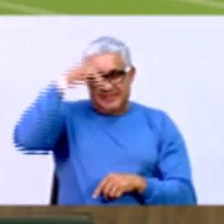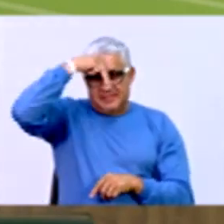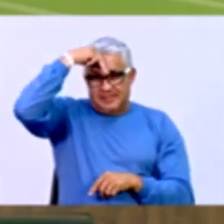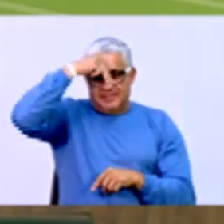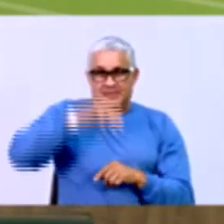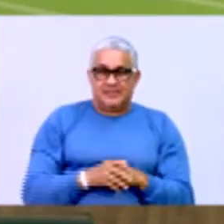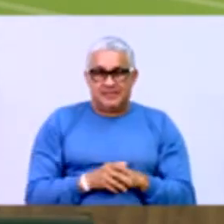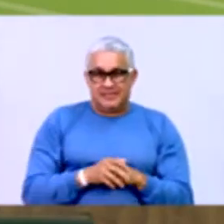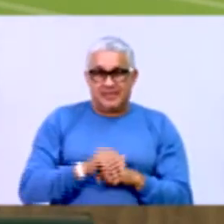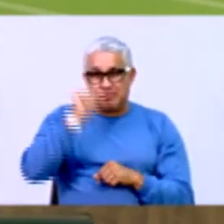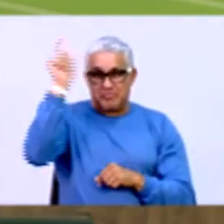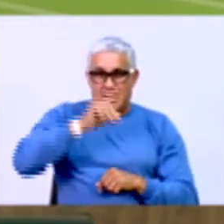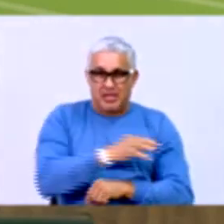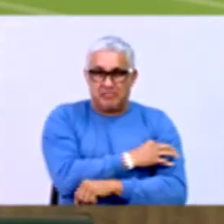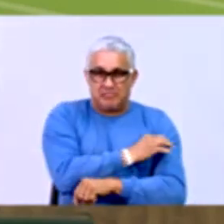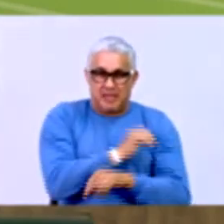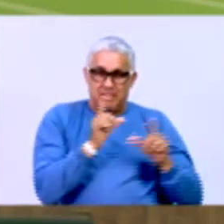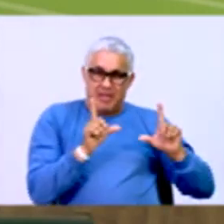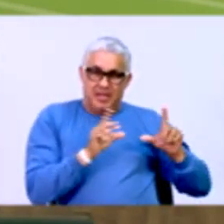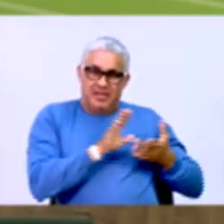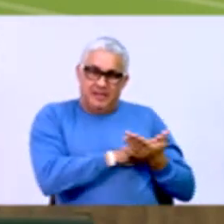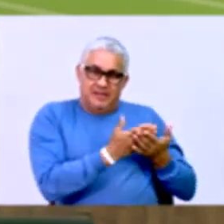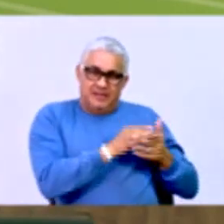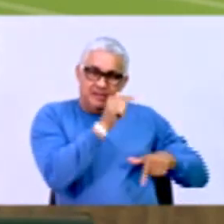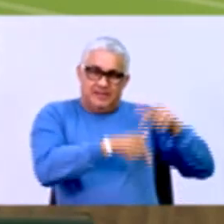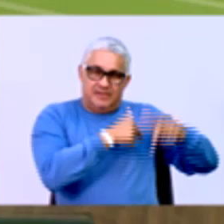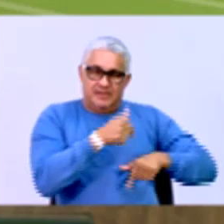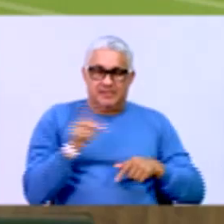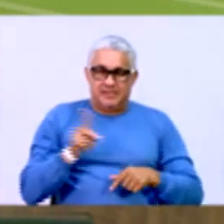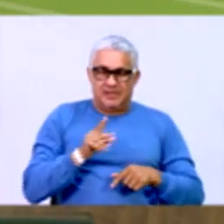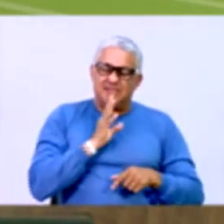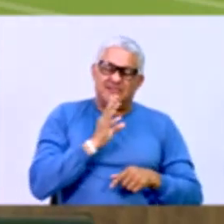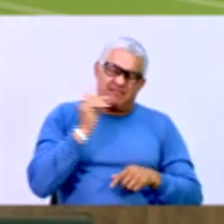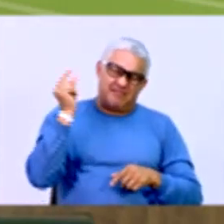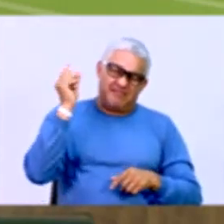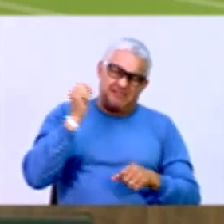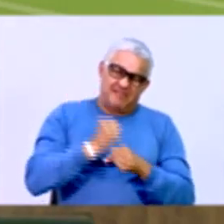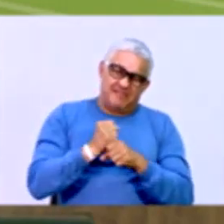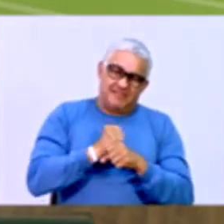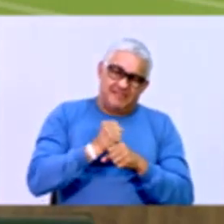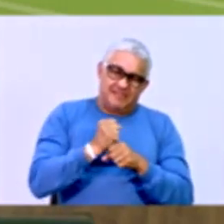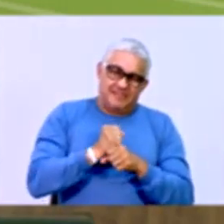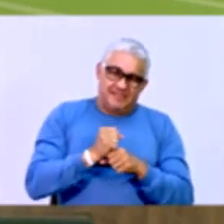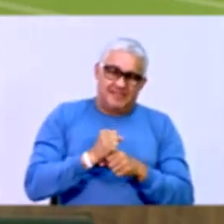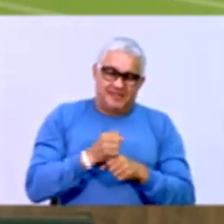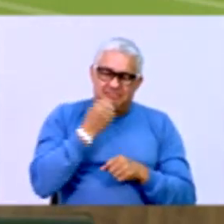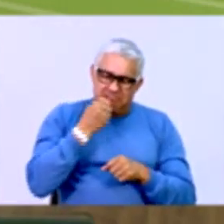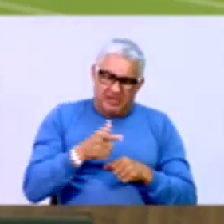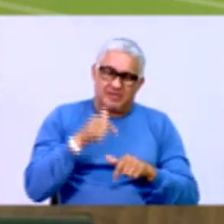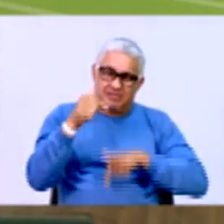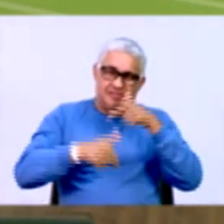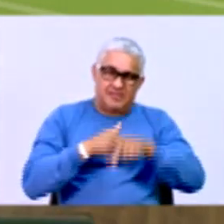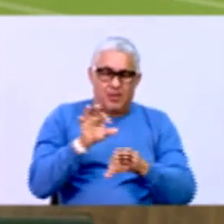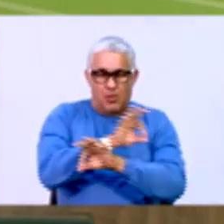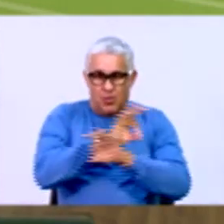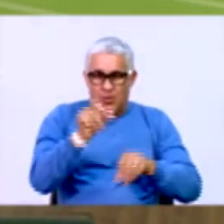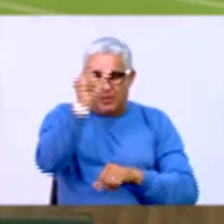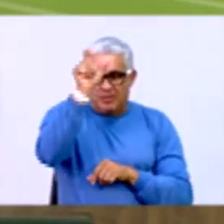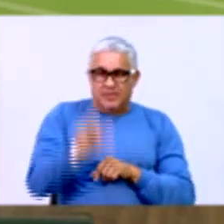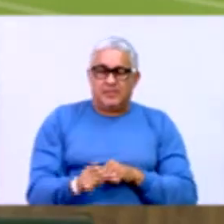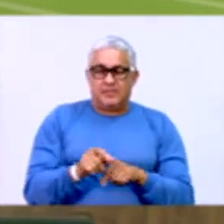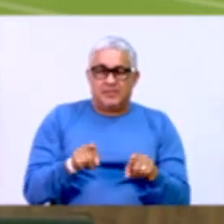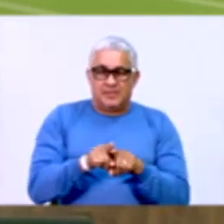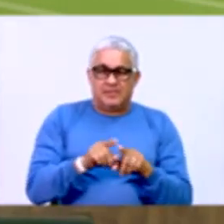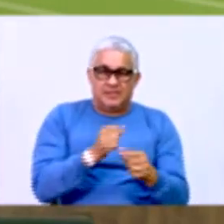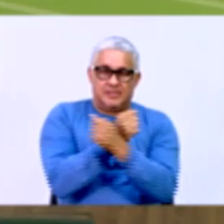nossa camisinha azul aí no cantinho da tela aí. É um professor que eu já conheço há muito tempo, de altíssima qualidade, uma pessoa ótima. E